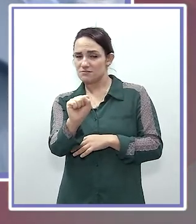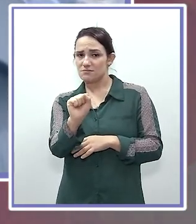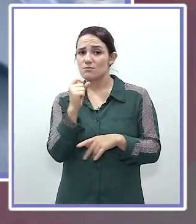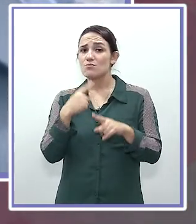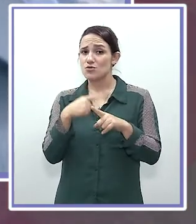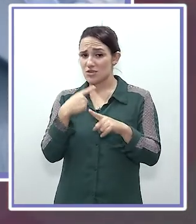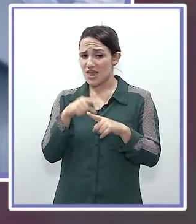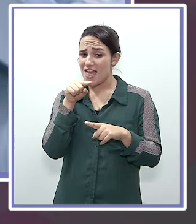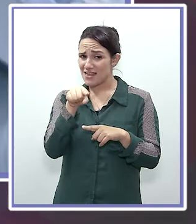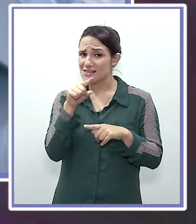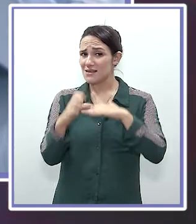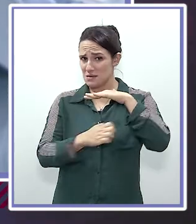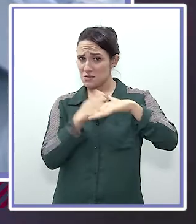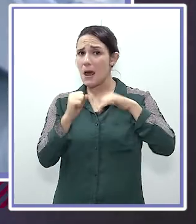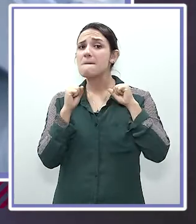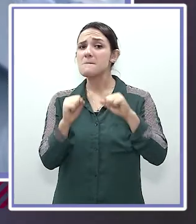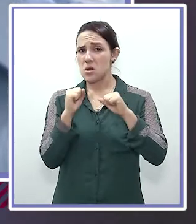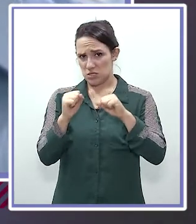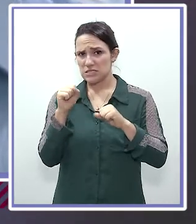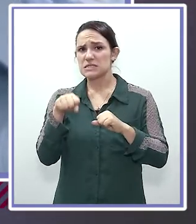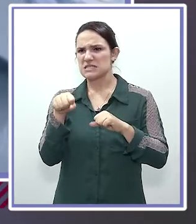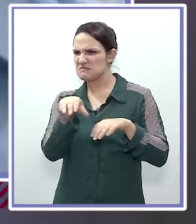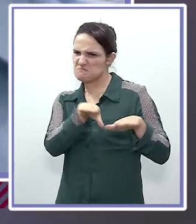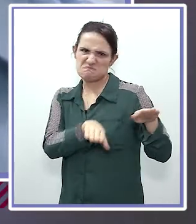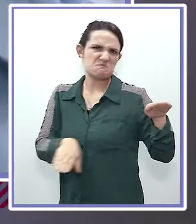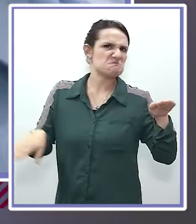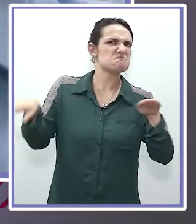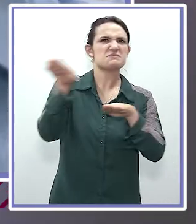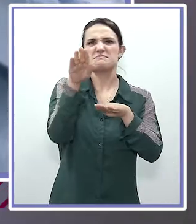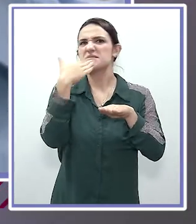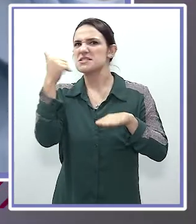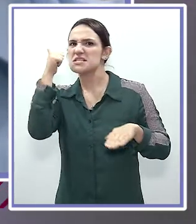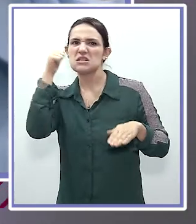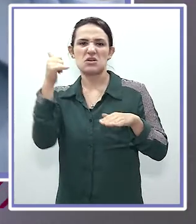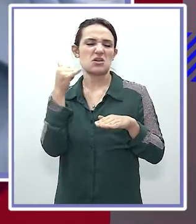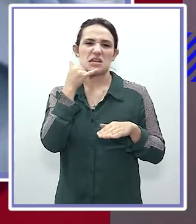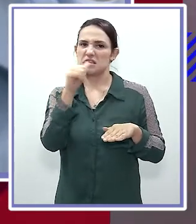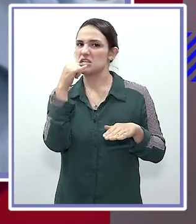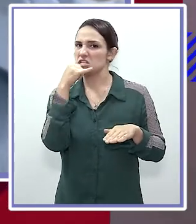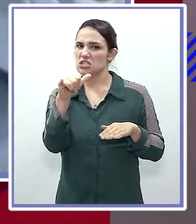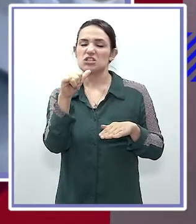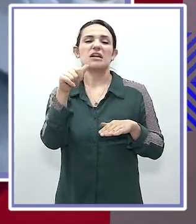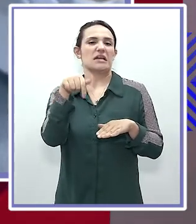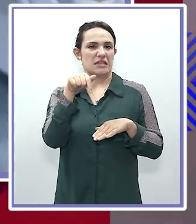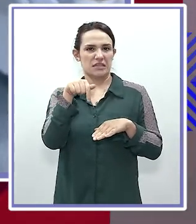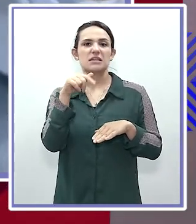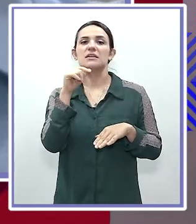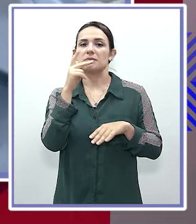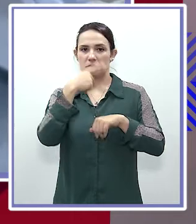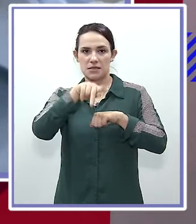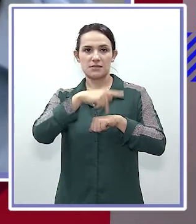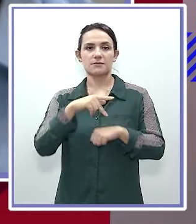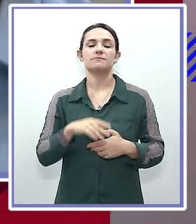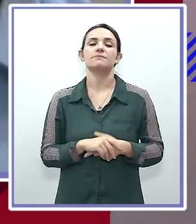pode dar essa soberania nacional em relação à energia elétrica para o nosso país.